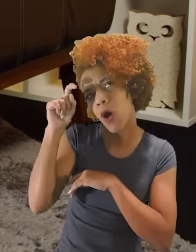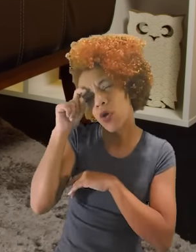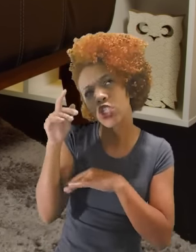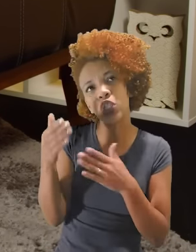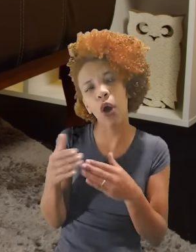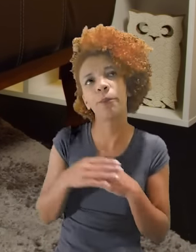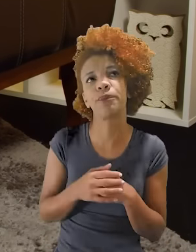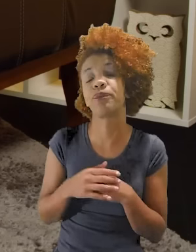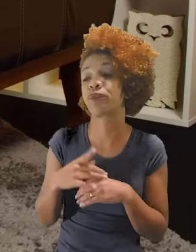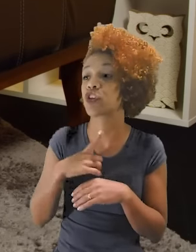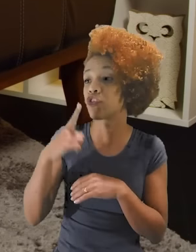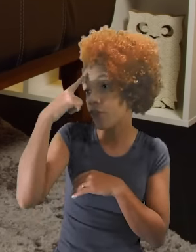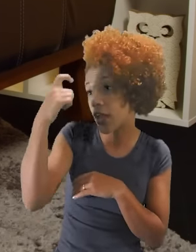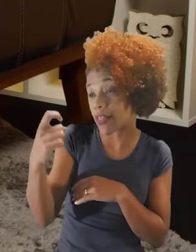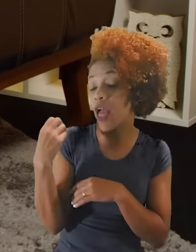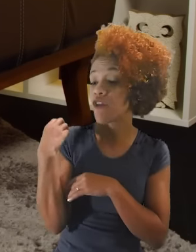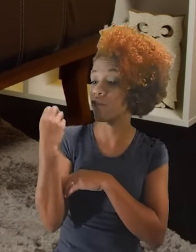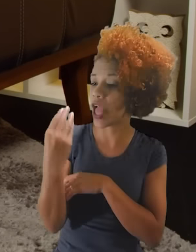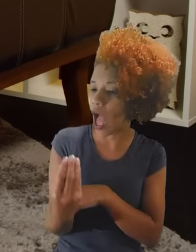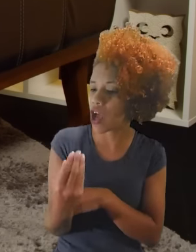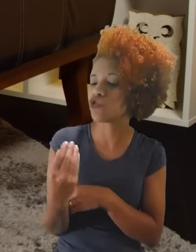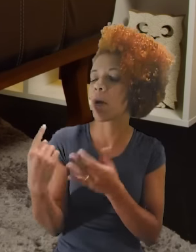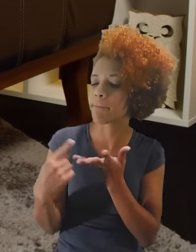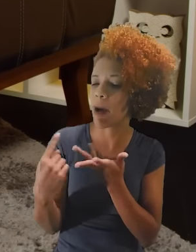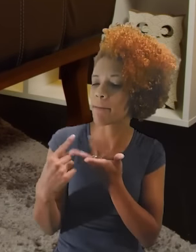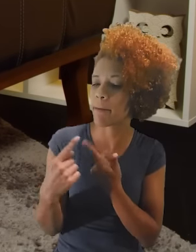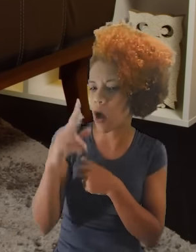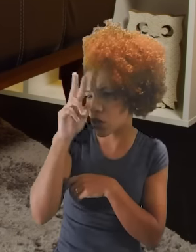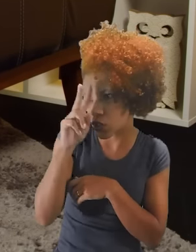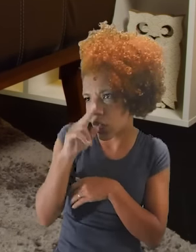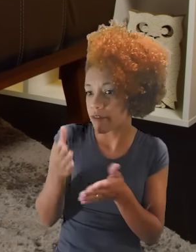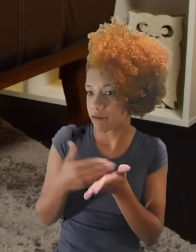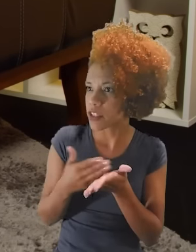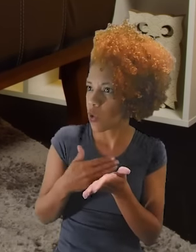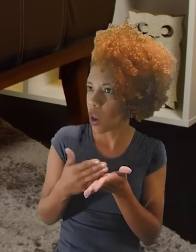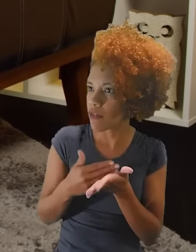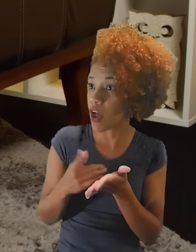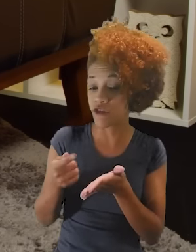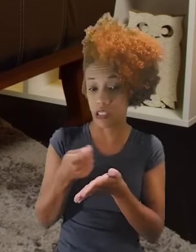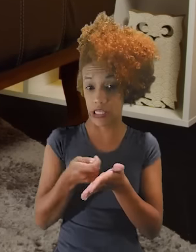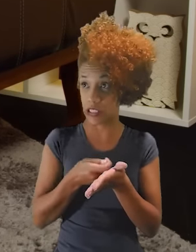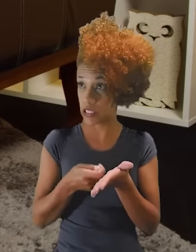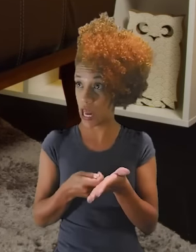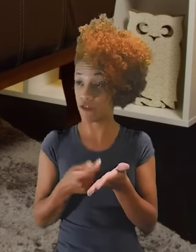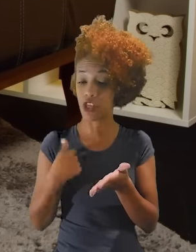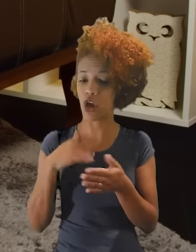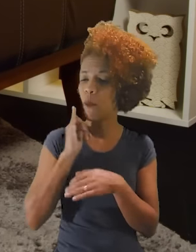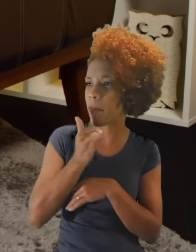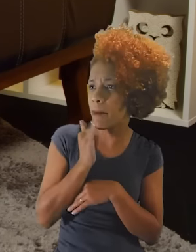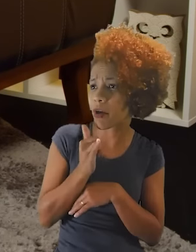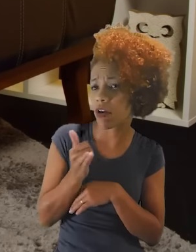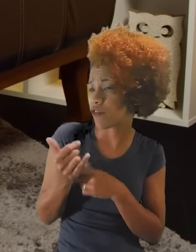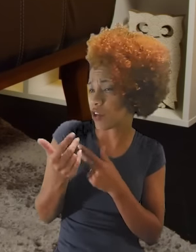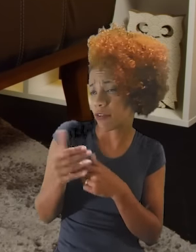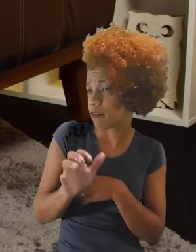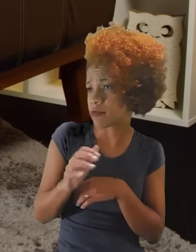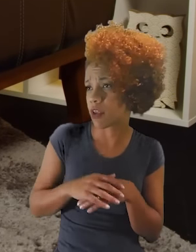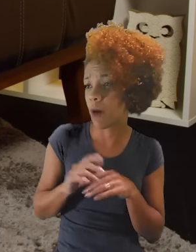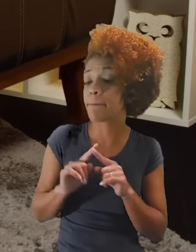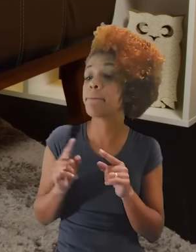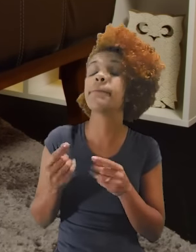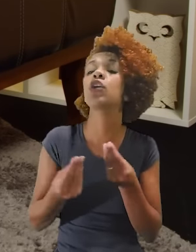ó, é o seguinte, eu tive uma ideia, cara, fiz uma viagem e tal, foi assim, você começa a contar a sua história, fala, vamos fazer um livro? Não, mas tem muita coisa. Você escreve pra mim e eu vou te contando a história, mas foi isso, entendeu? Pô,